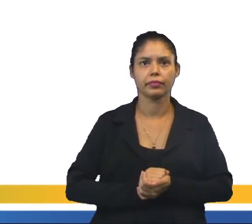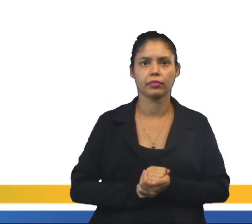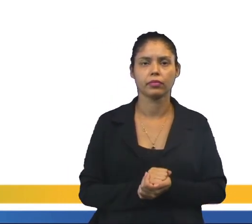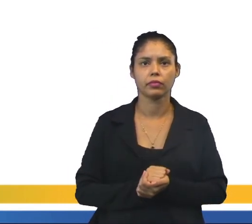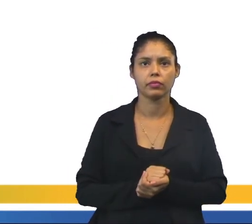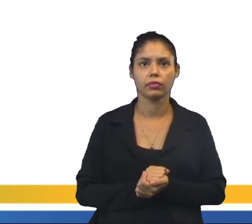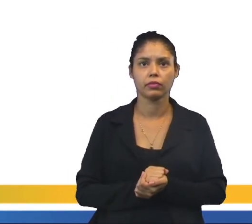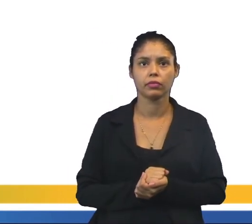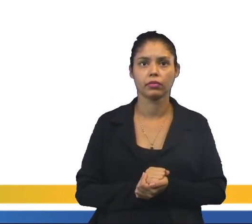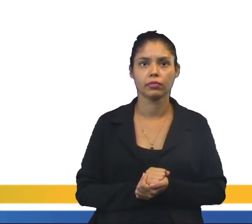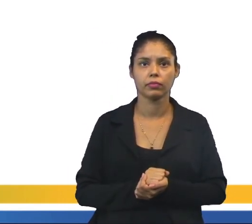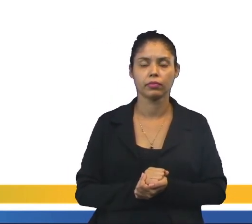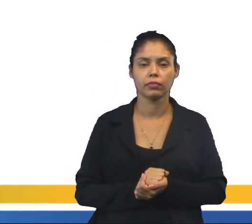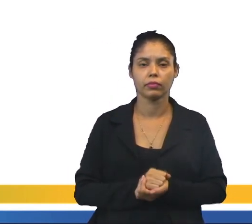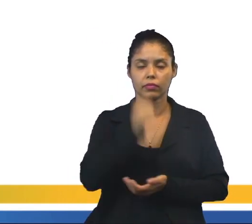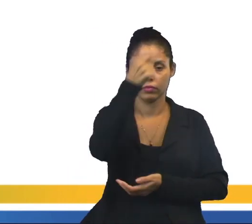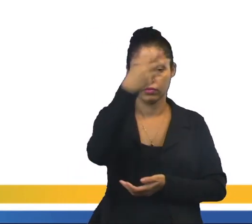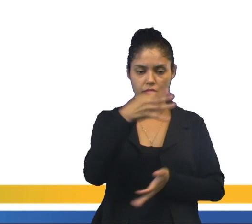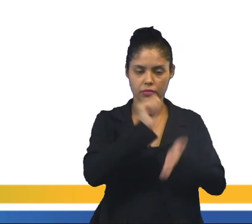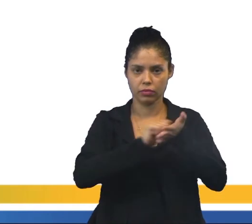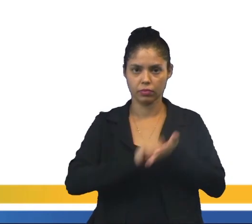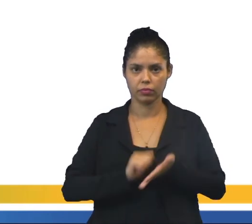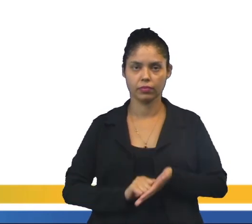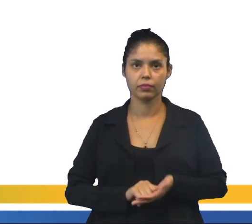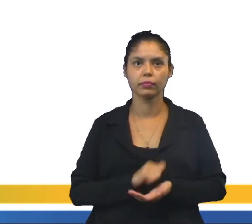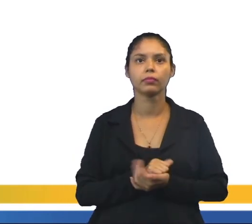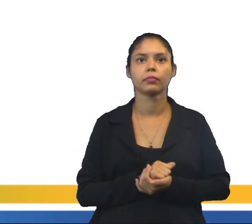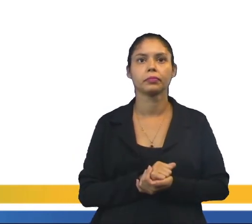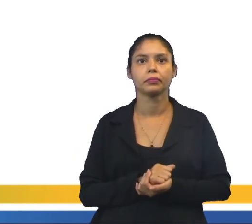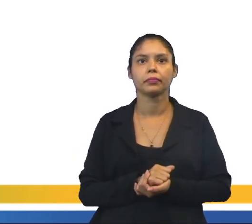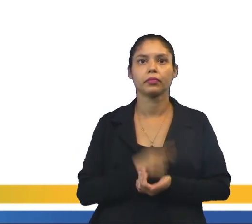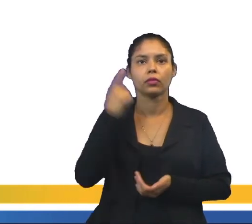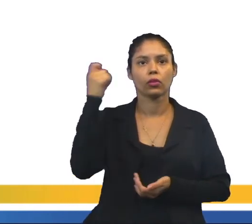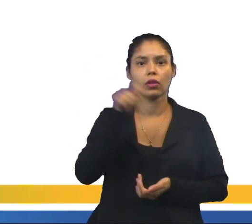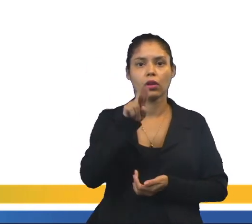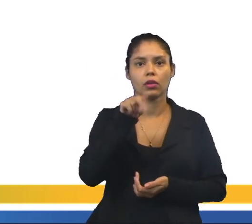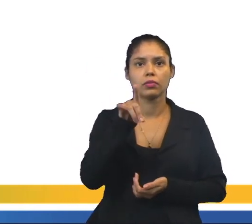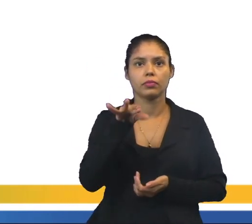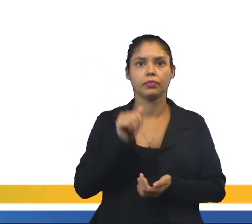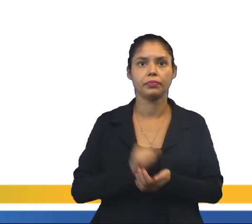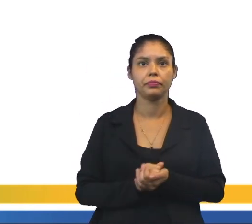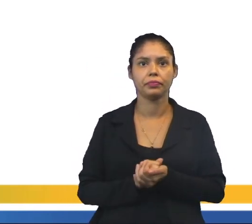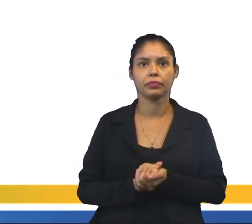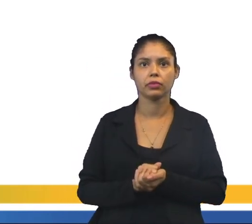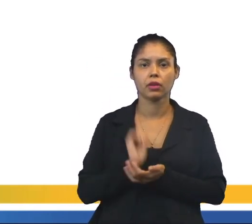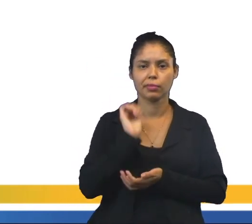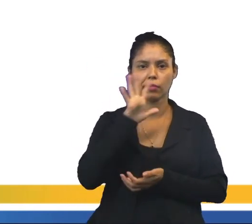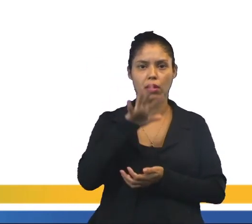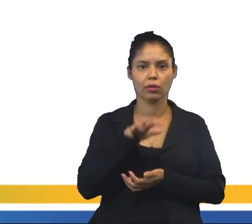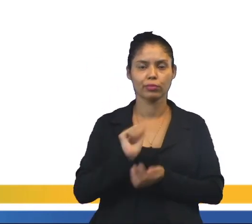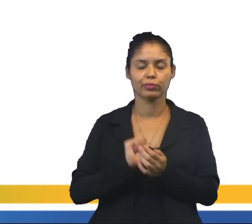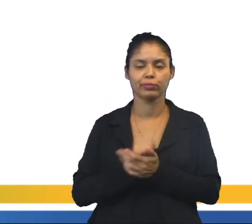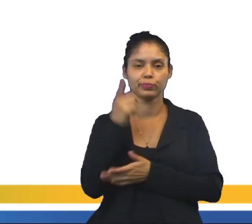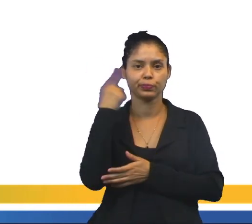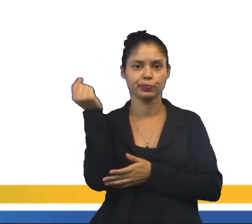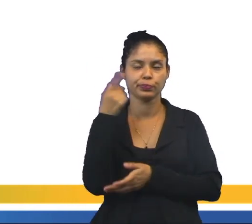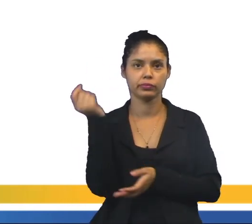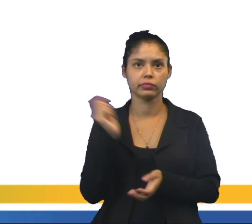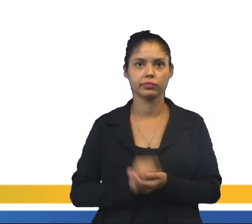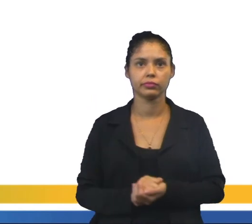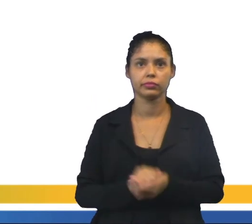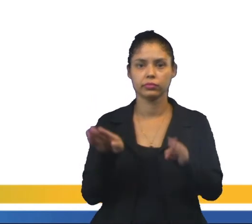considera grave? Você vai anotar ali, certo? Sons agudos. Eu coloquei ali miado do gato. Aí você